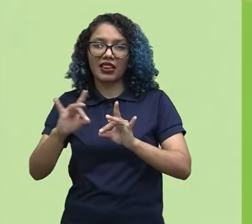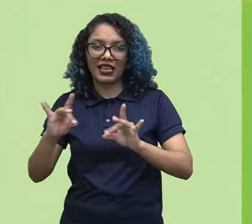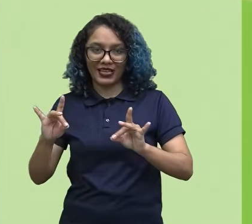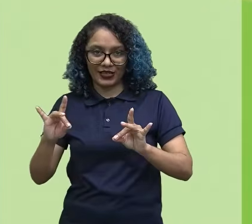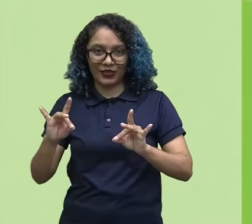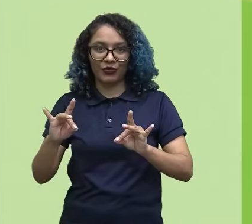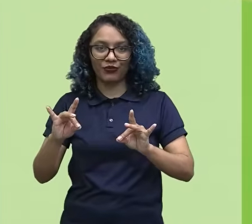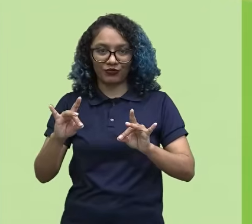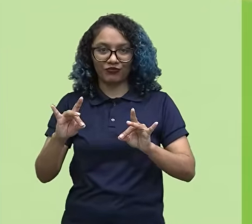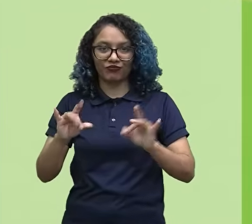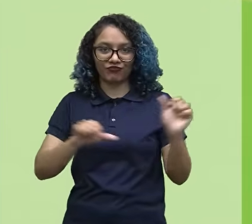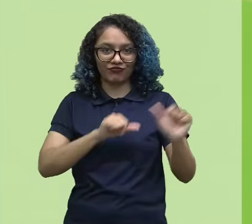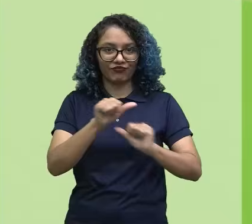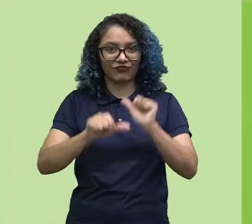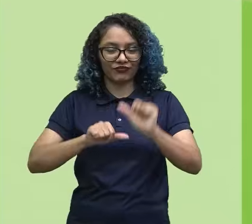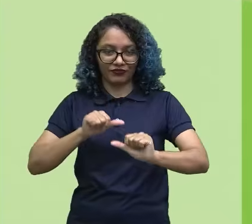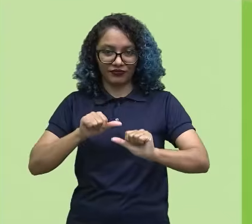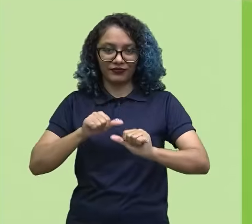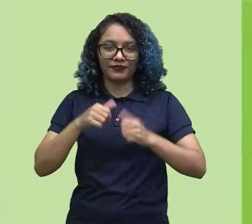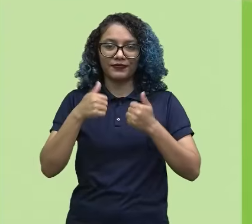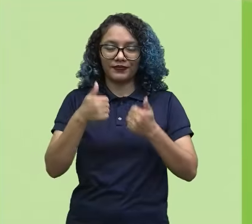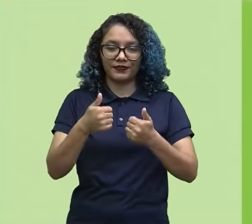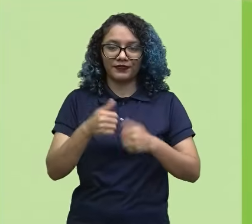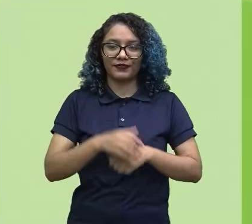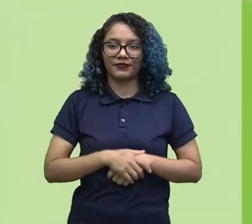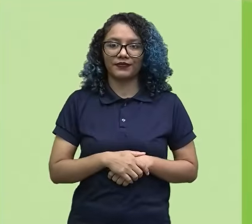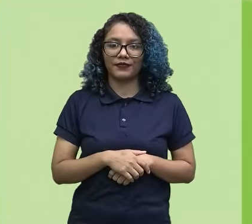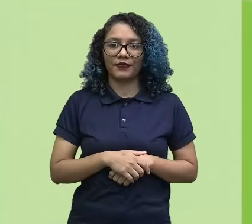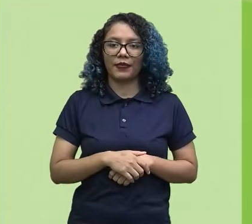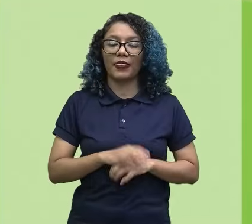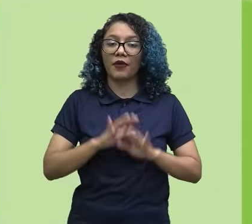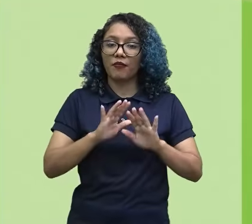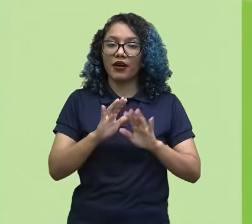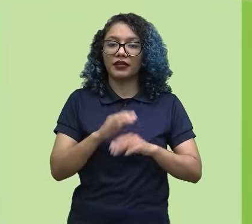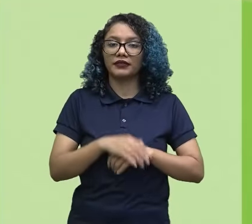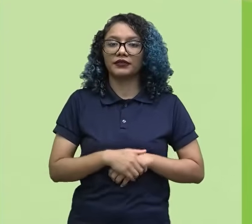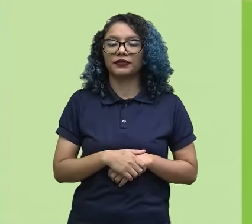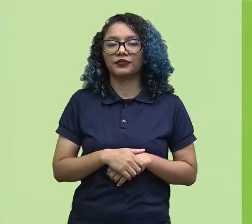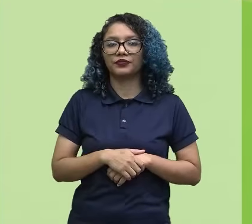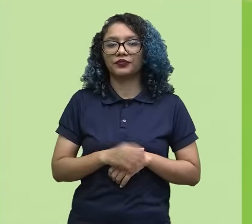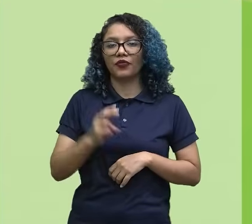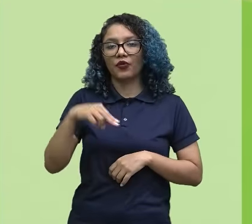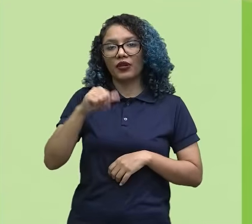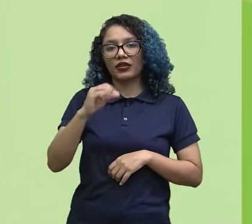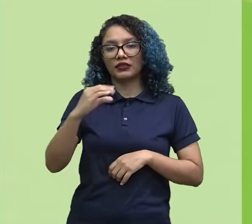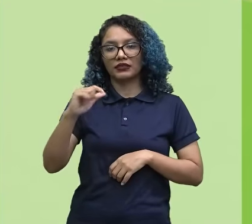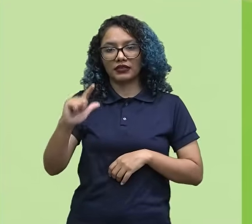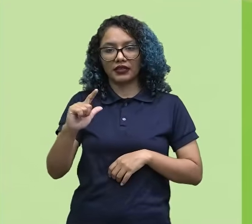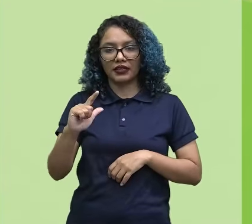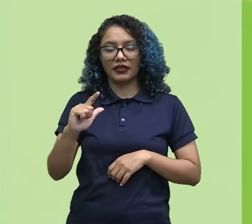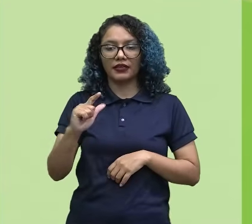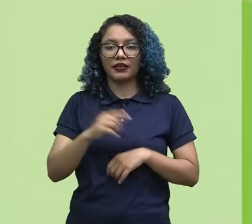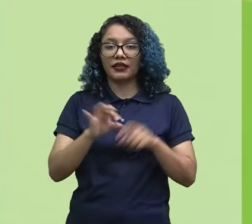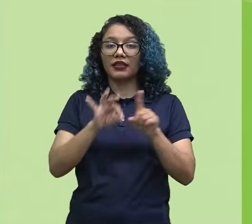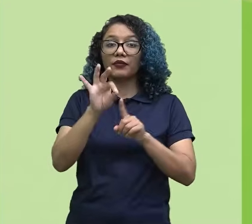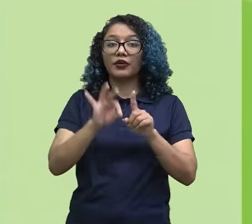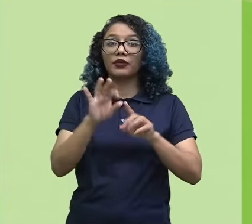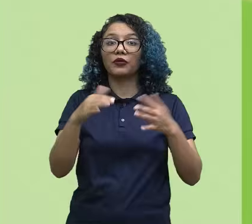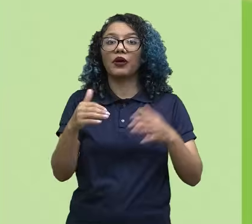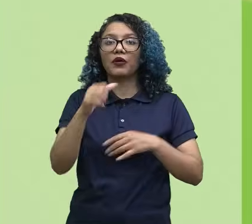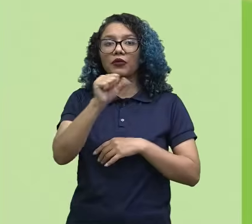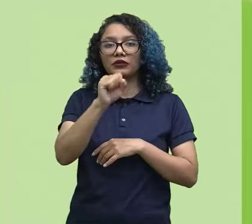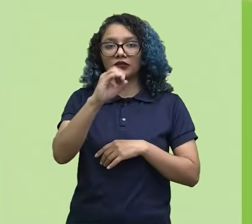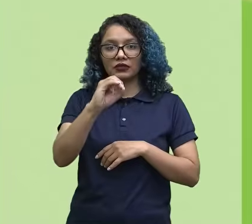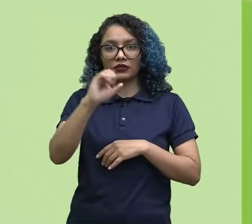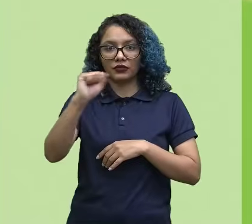Aquela transformação que é chamada de fusão. No caso do cloreto de sódio, a gente viu a temperatura de fusão que é de